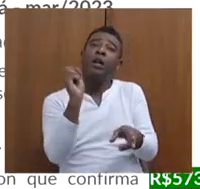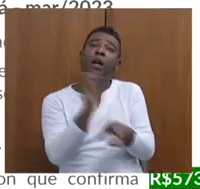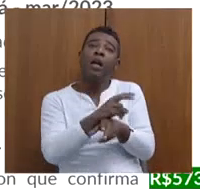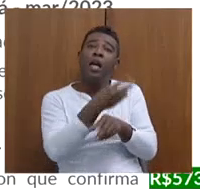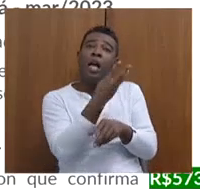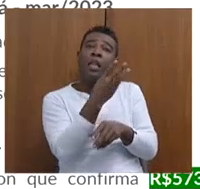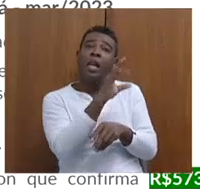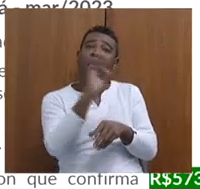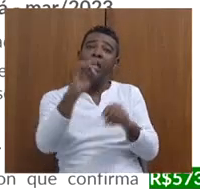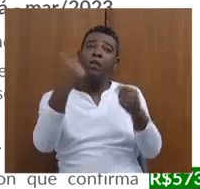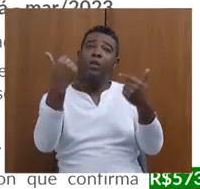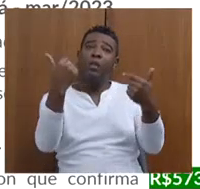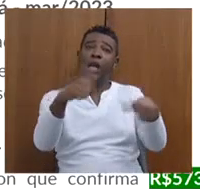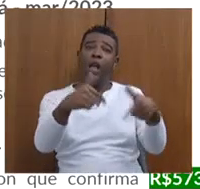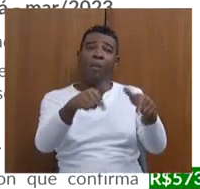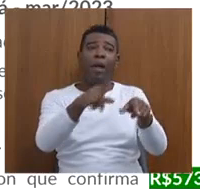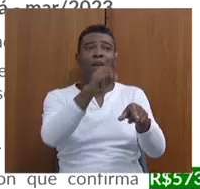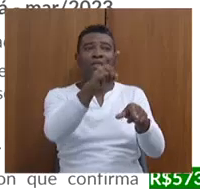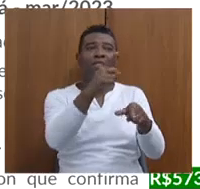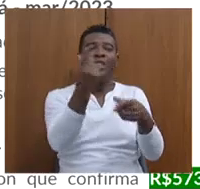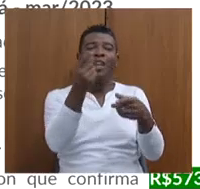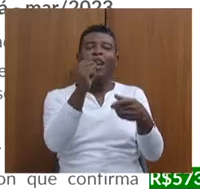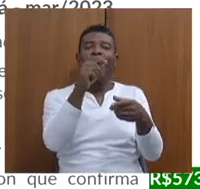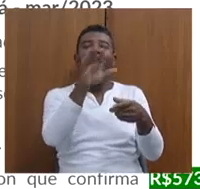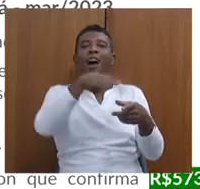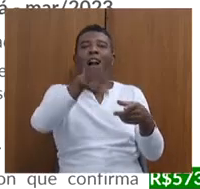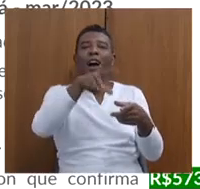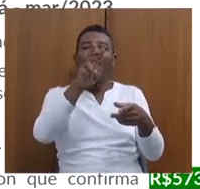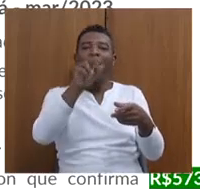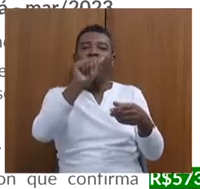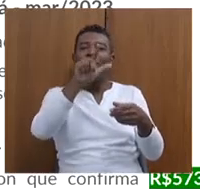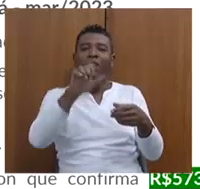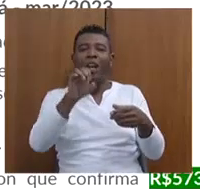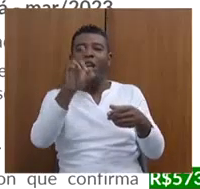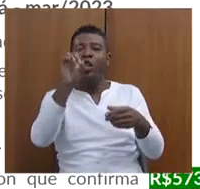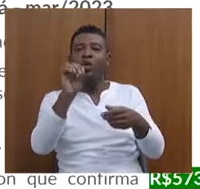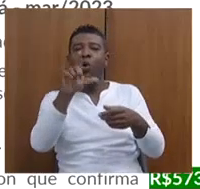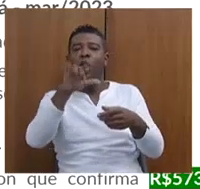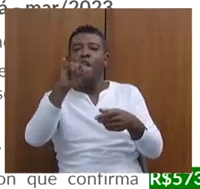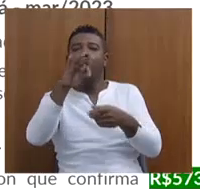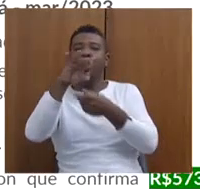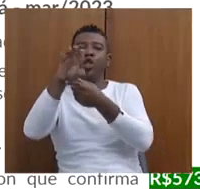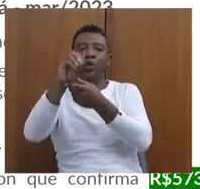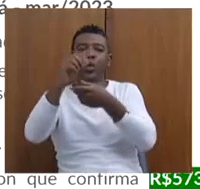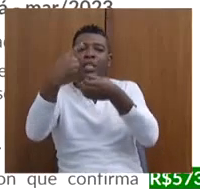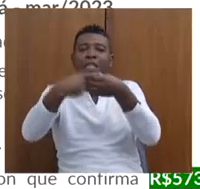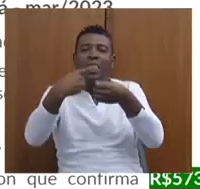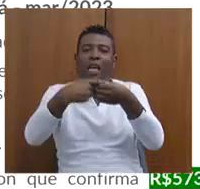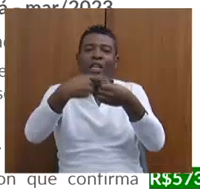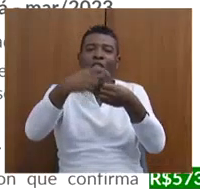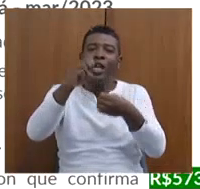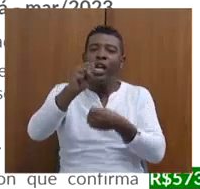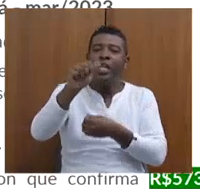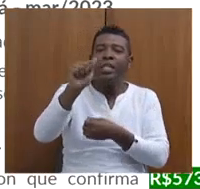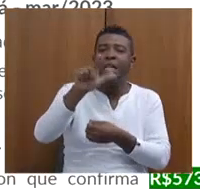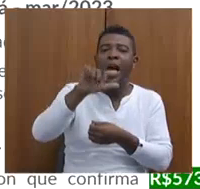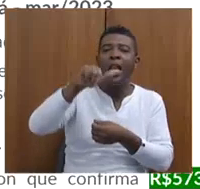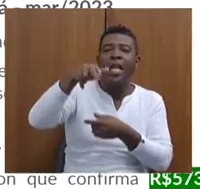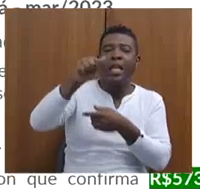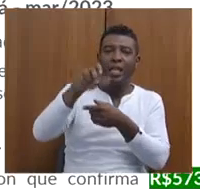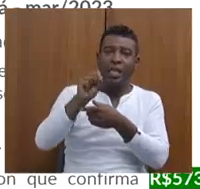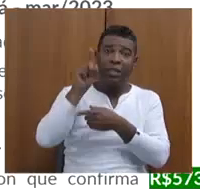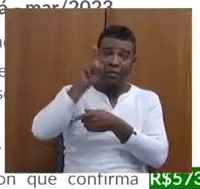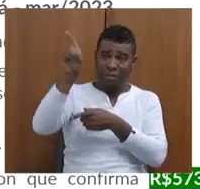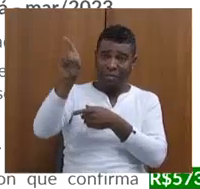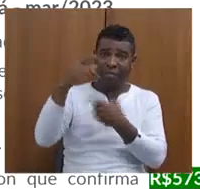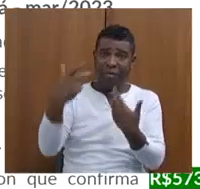Vale do lítio esse que nós fizemos uma missão é nos Estados Unidos com a presença do governador Romeu